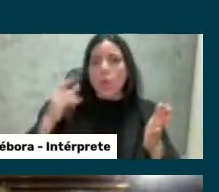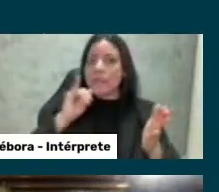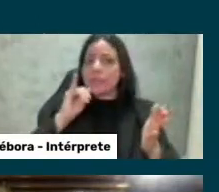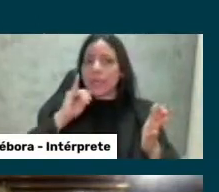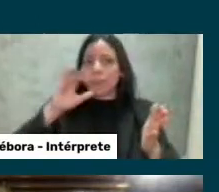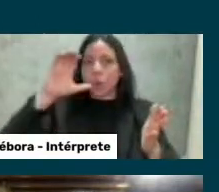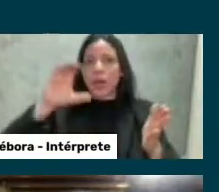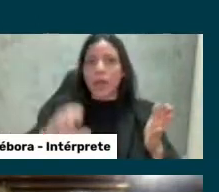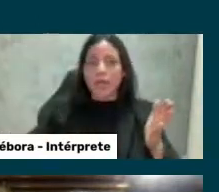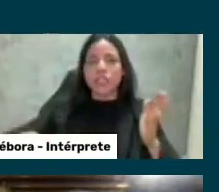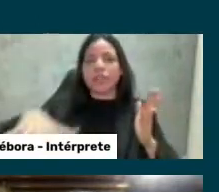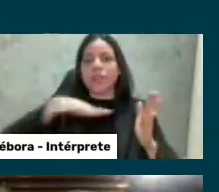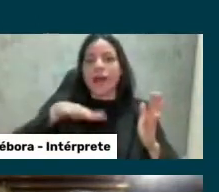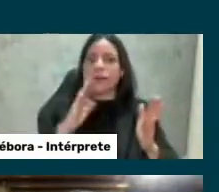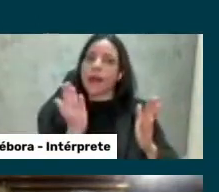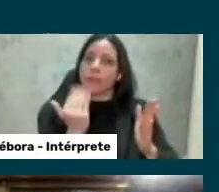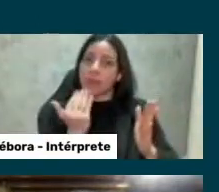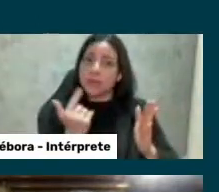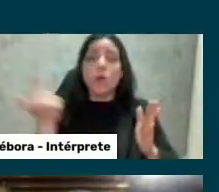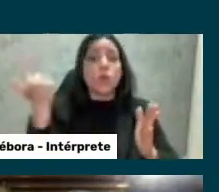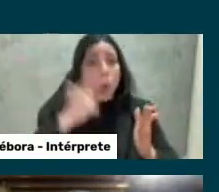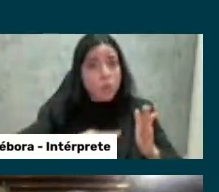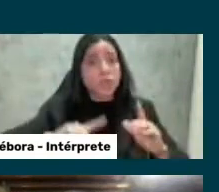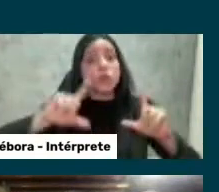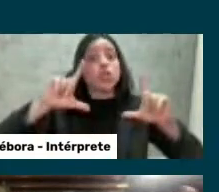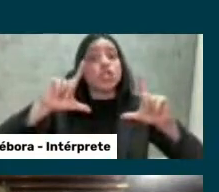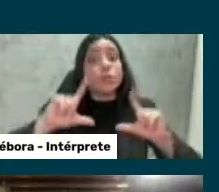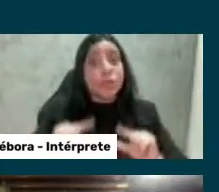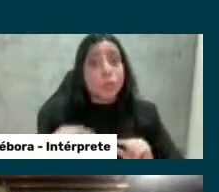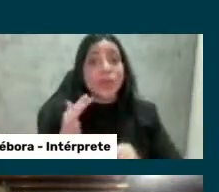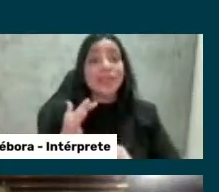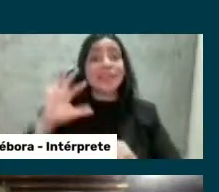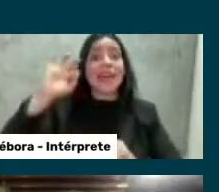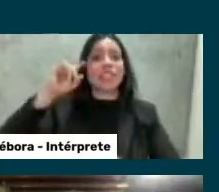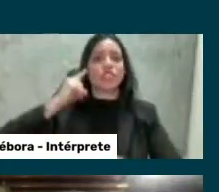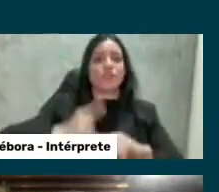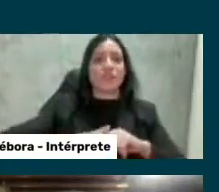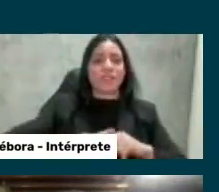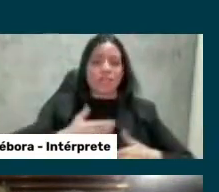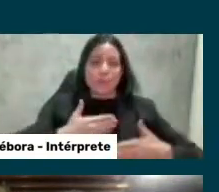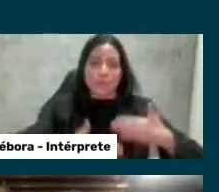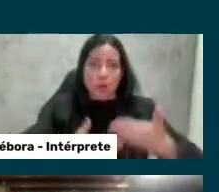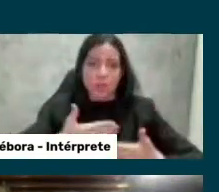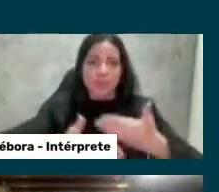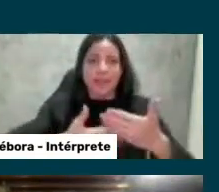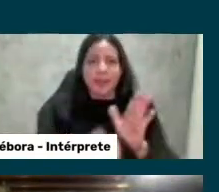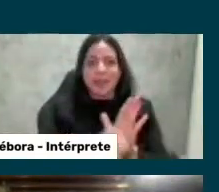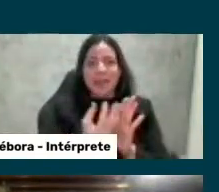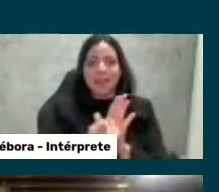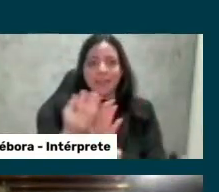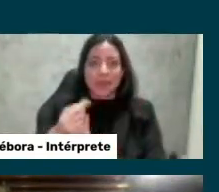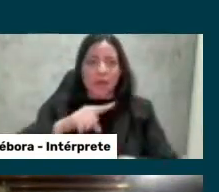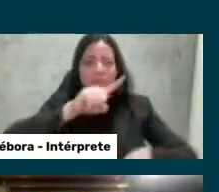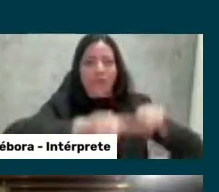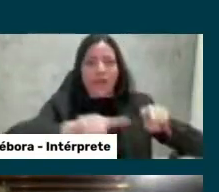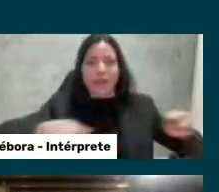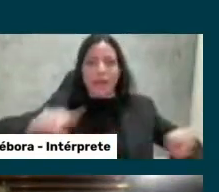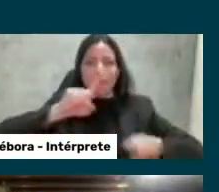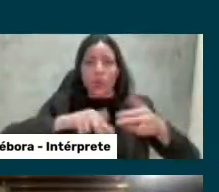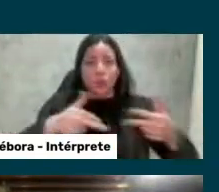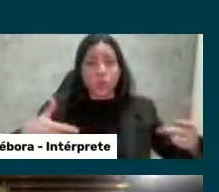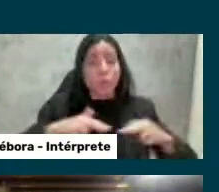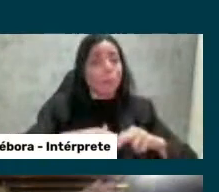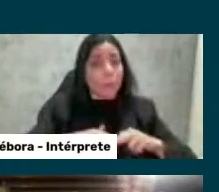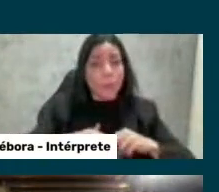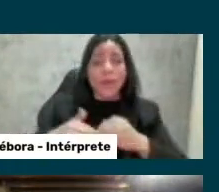alimentício, por exemplo, que conseguiu diminuir em 10 vezes o seu processo de criação de variantes do seu produto com o auxílio de inteligência